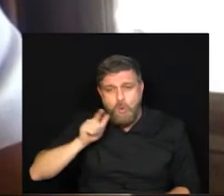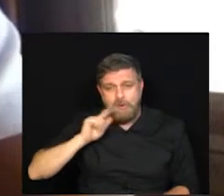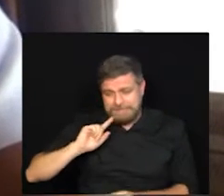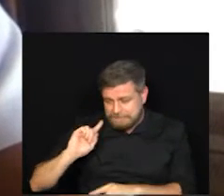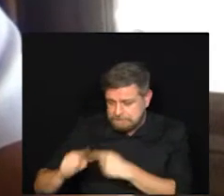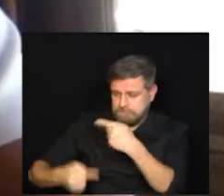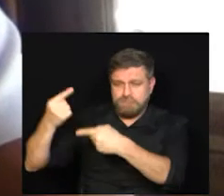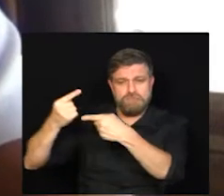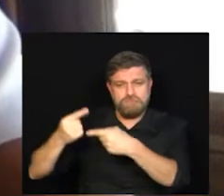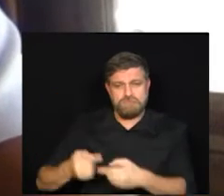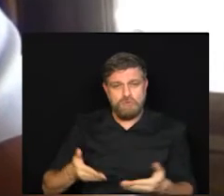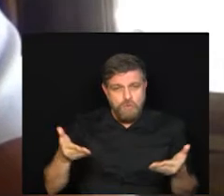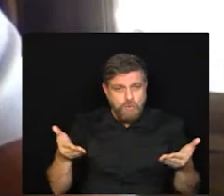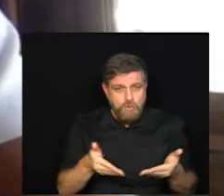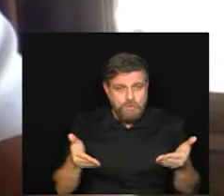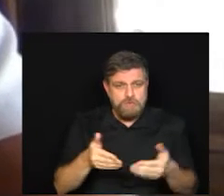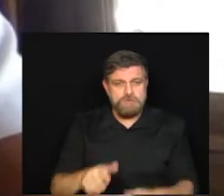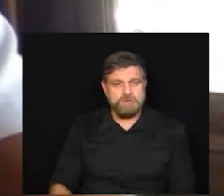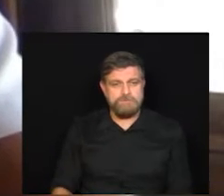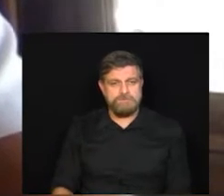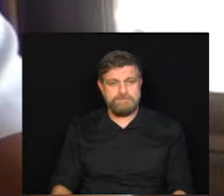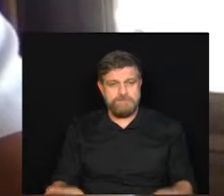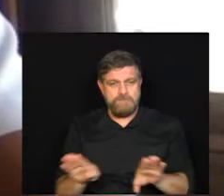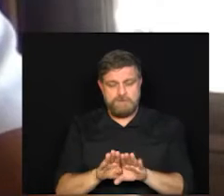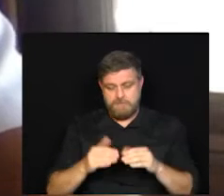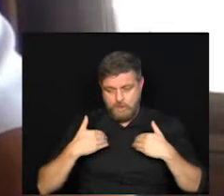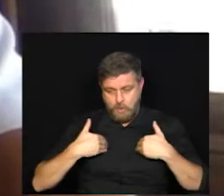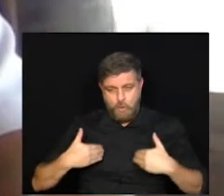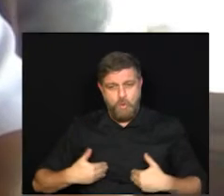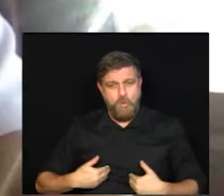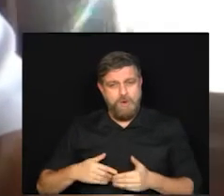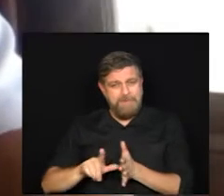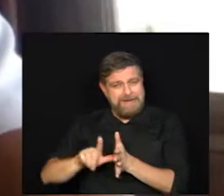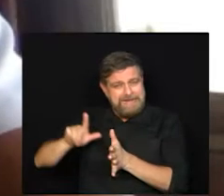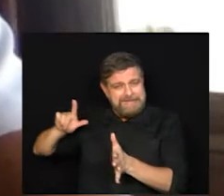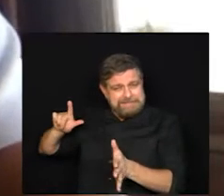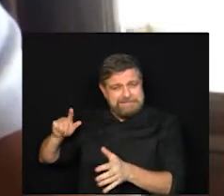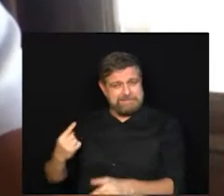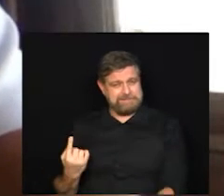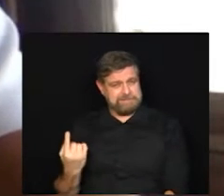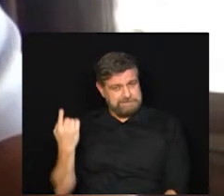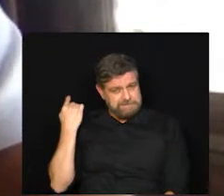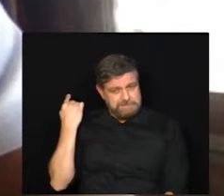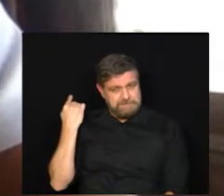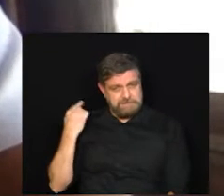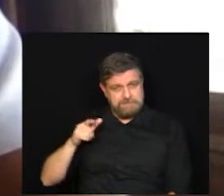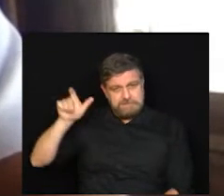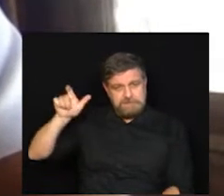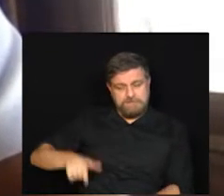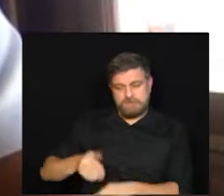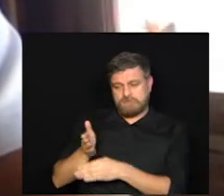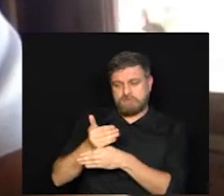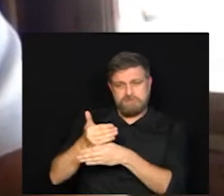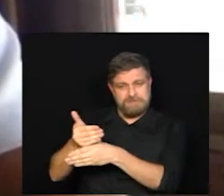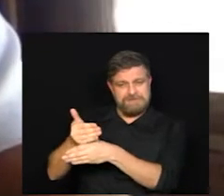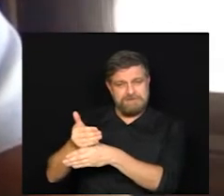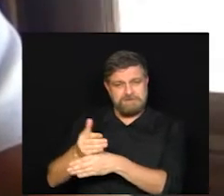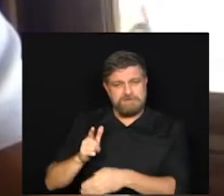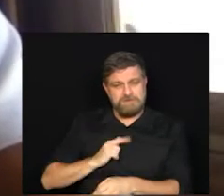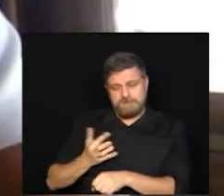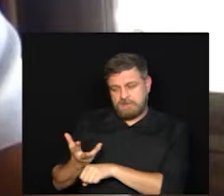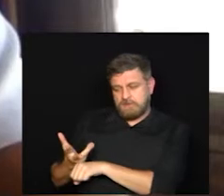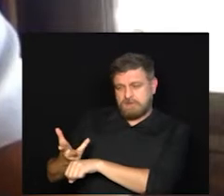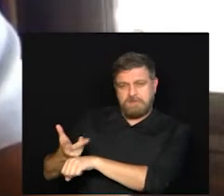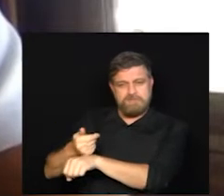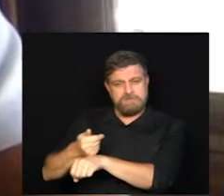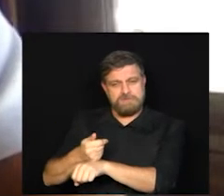coisas hoje. Questão física também. Antigamente era uma coisa que o velejador que tinha talento, o cara,